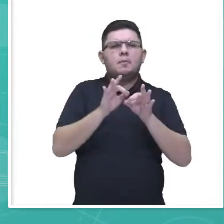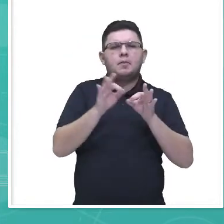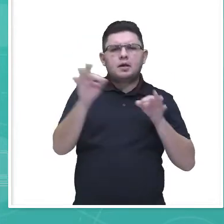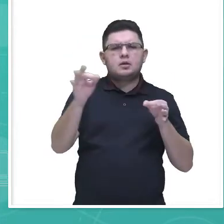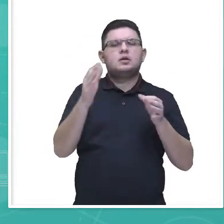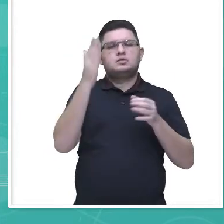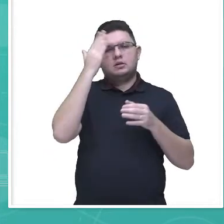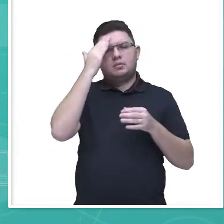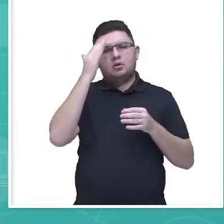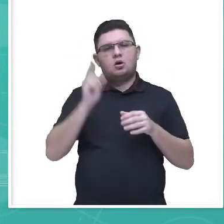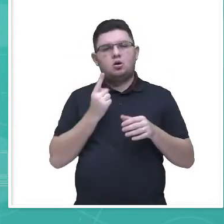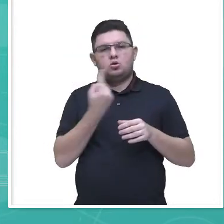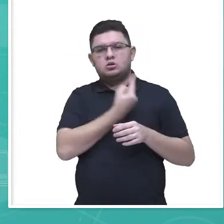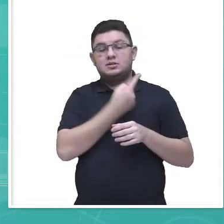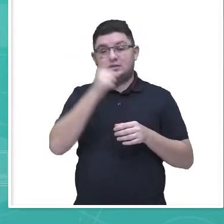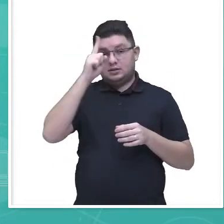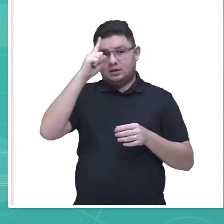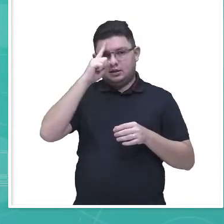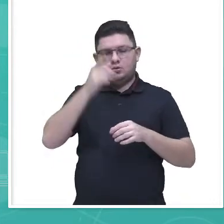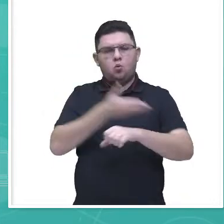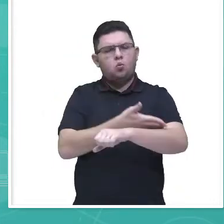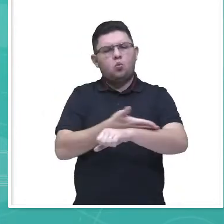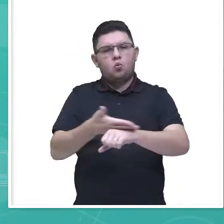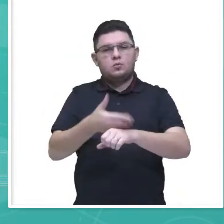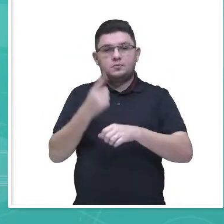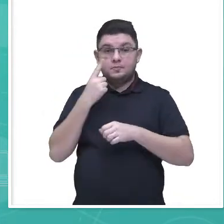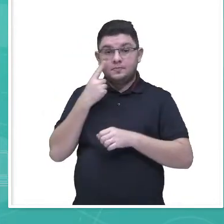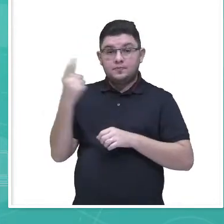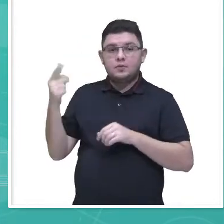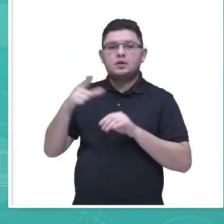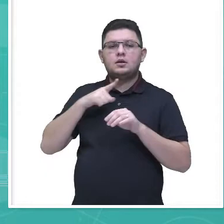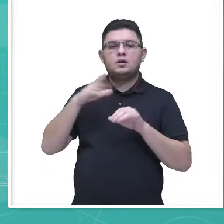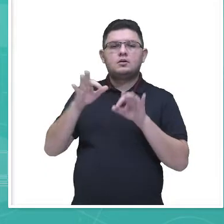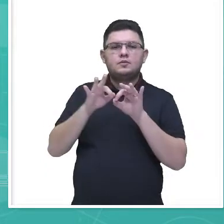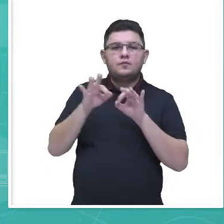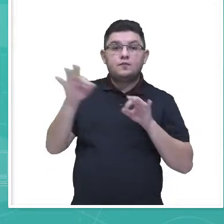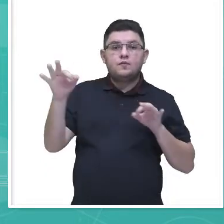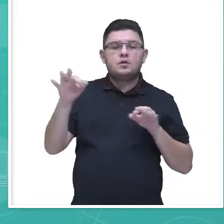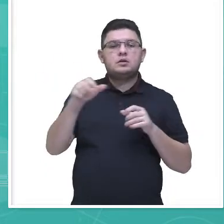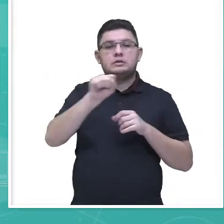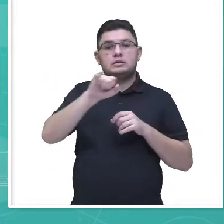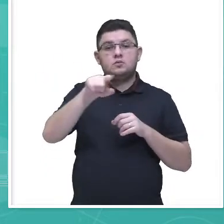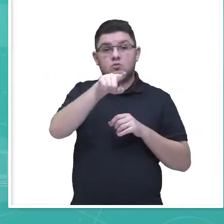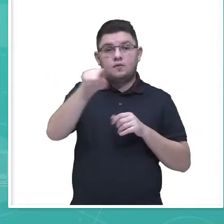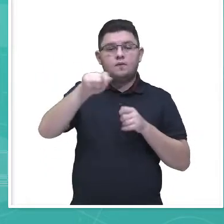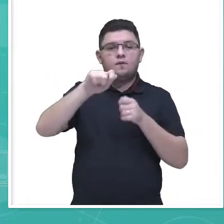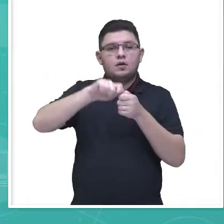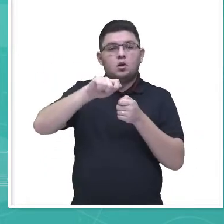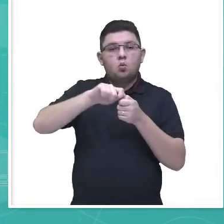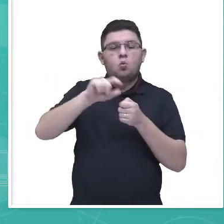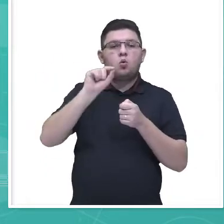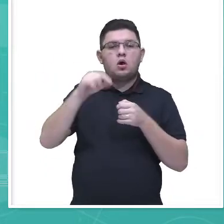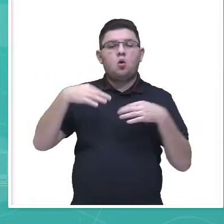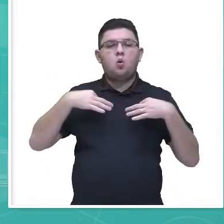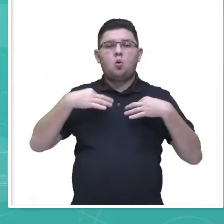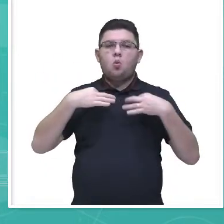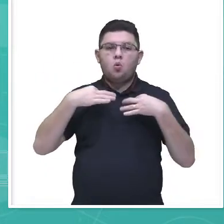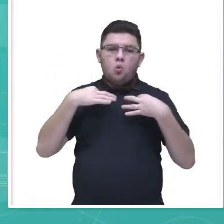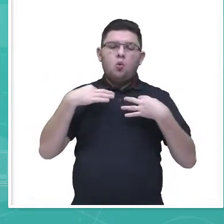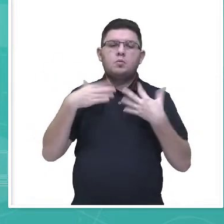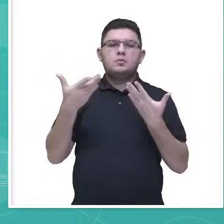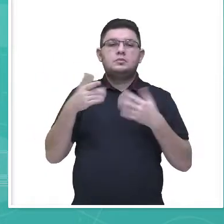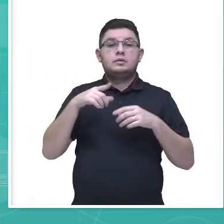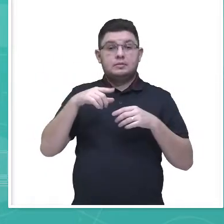mostrei anteriormente, a gente tinha aqui as fitas, No caso, você vai mandar fazer uma roupa, e aquela roupa tem que ser sob medida, ela tem que